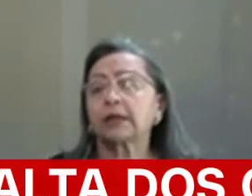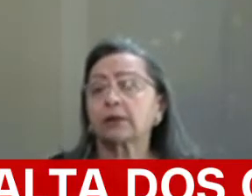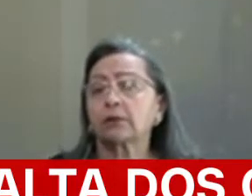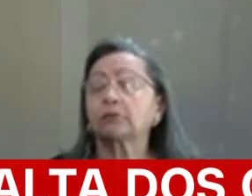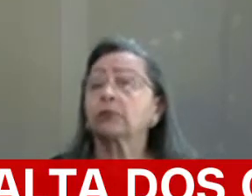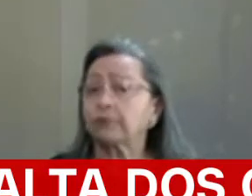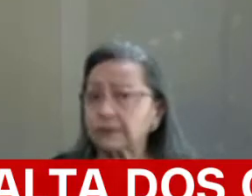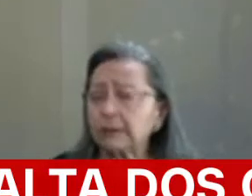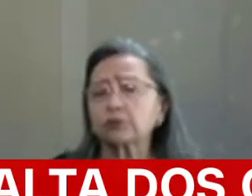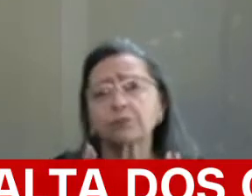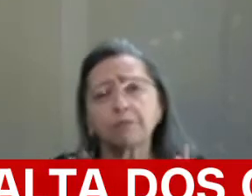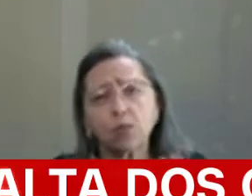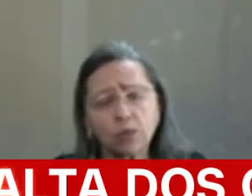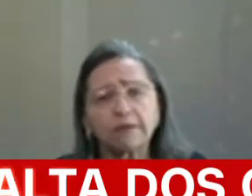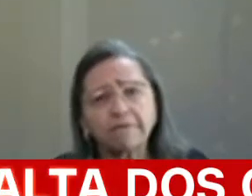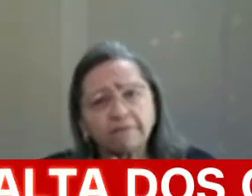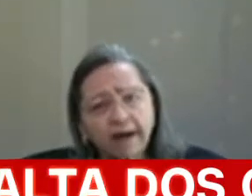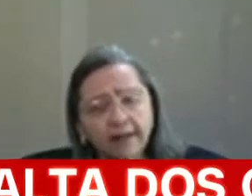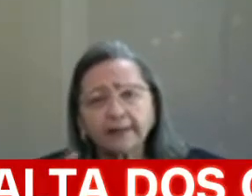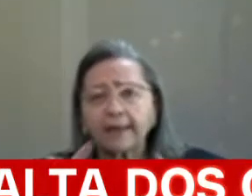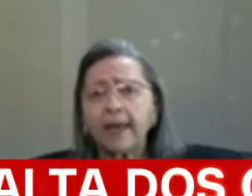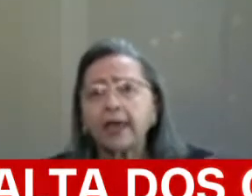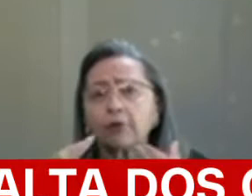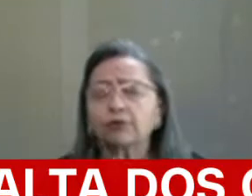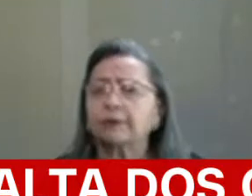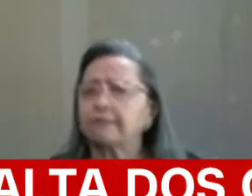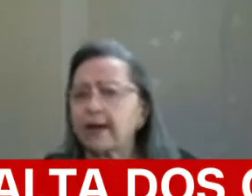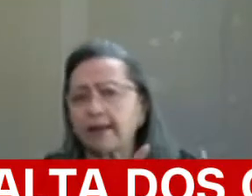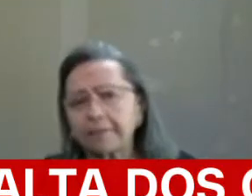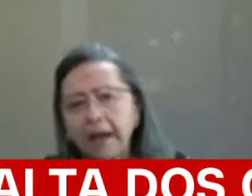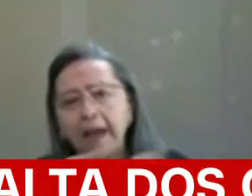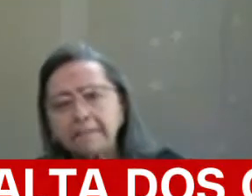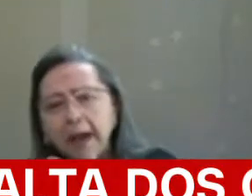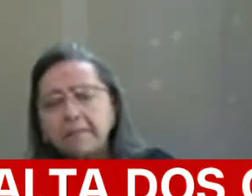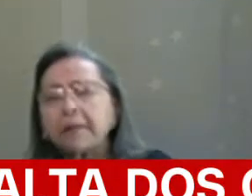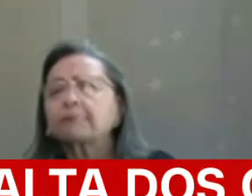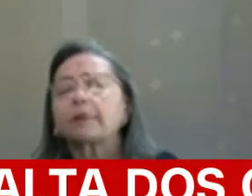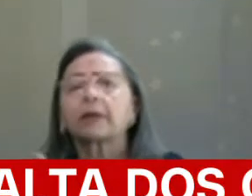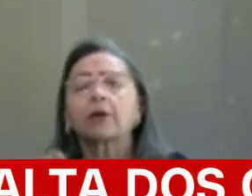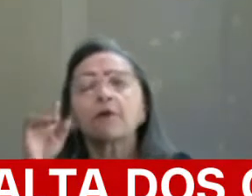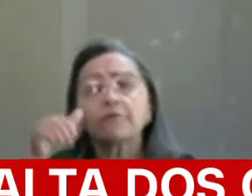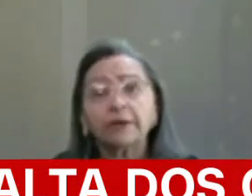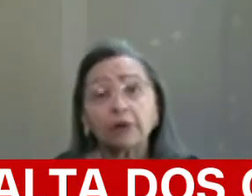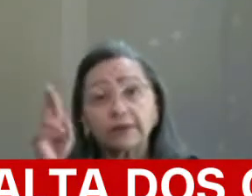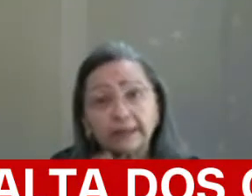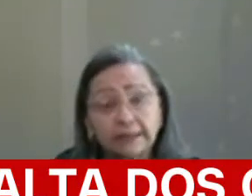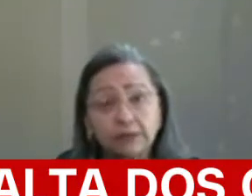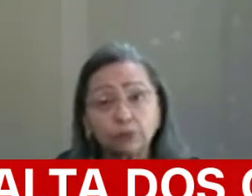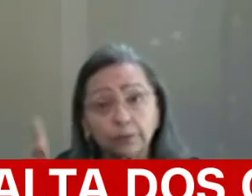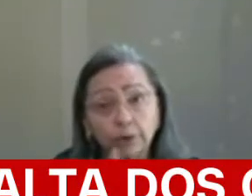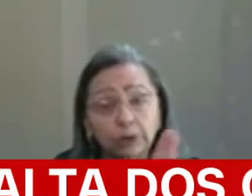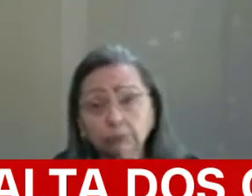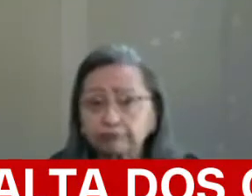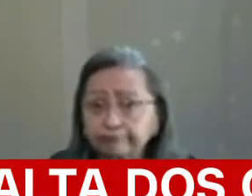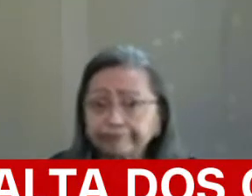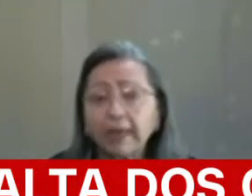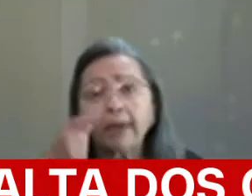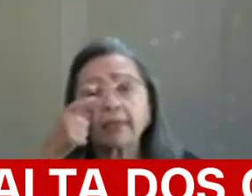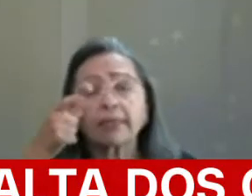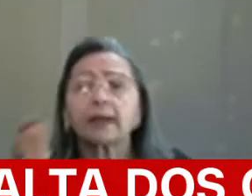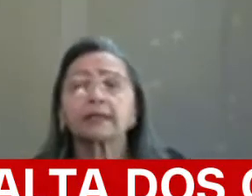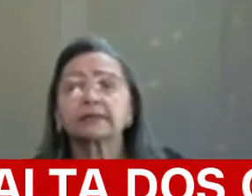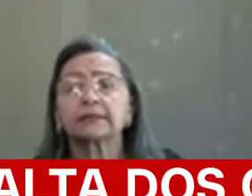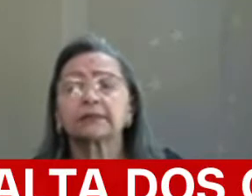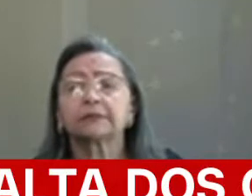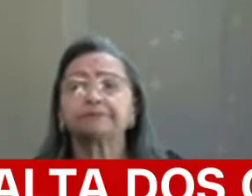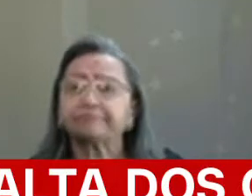diversas reuniões, de forma que a redação final do projeto conciliasse os interesses em